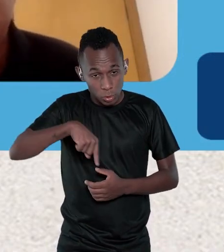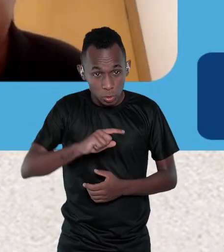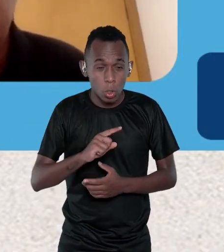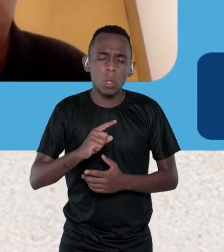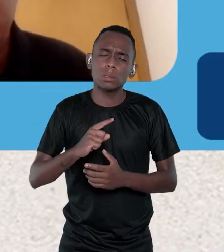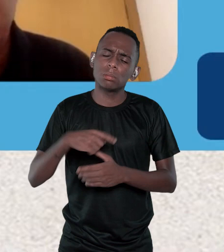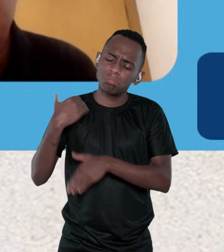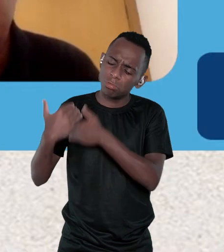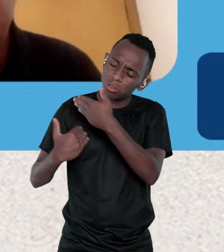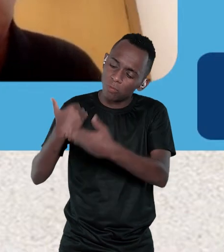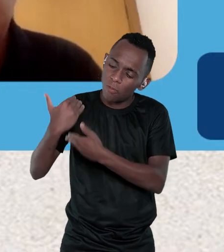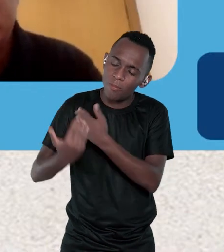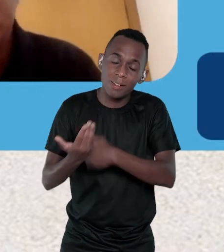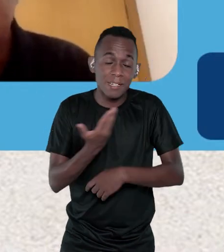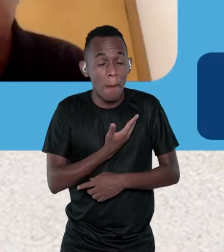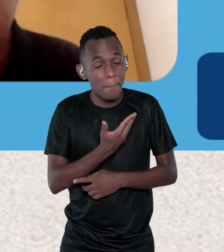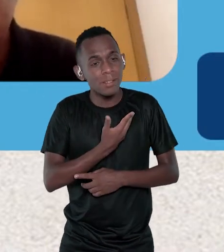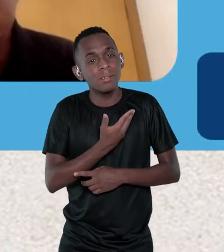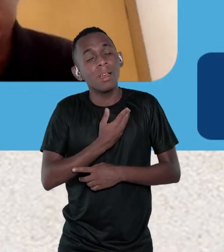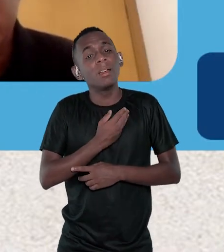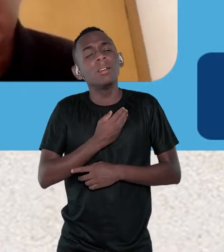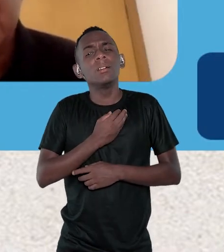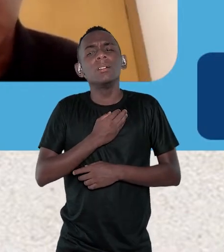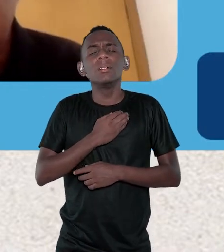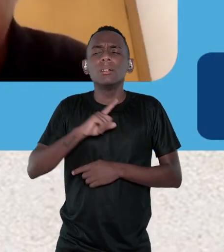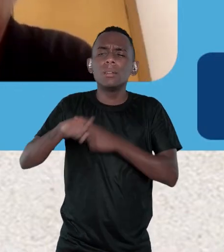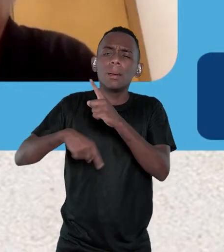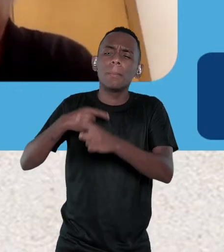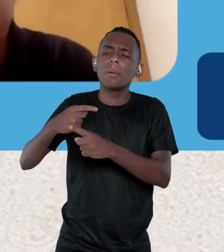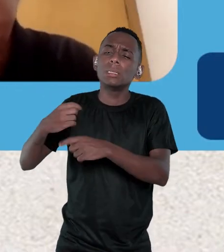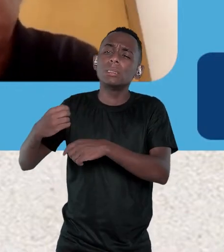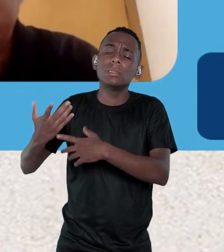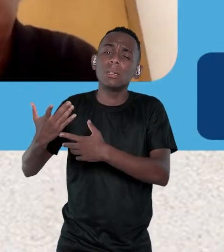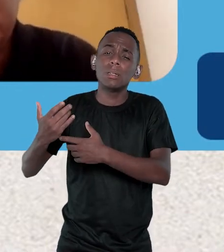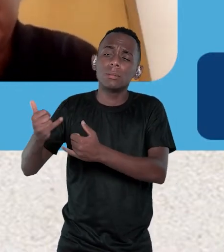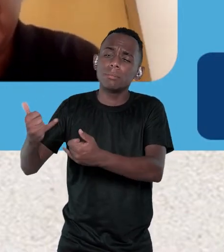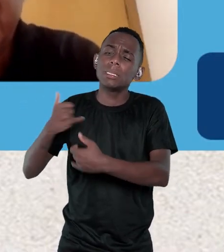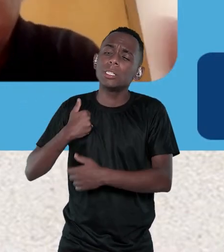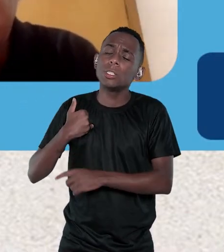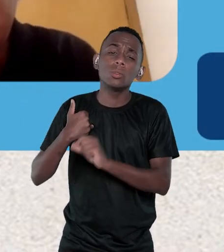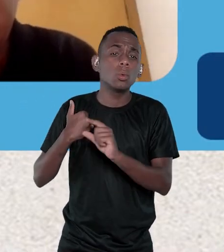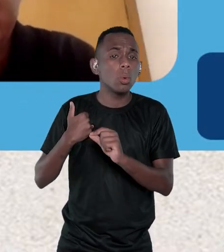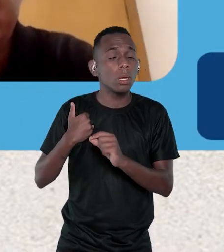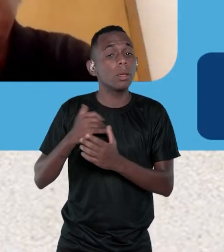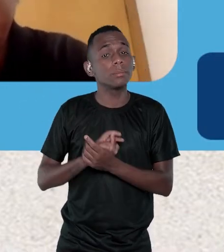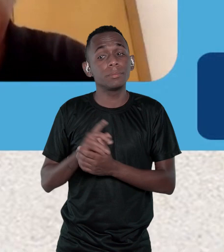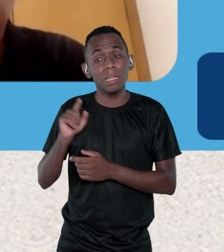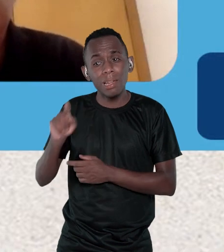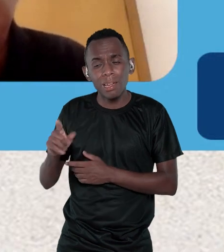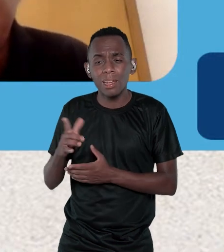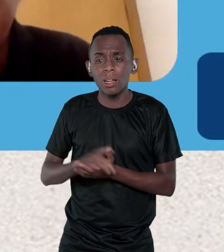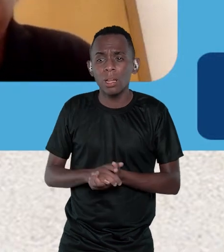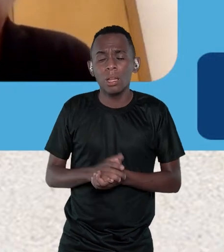A gente foi tecendo uma amizade e tal. Aí ele virou para mim um dia e falou: olha,